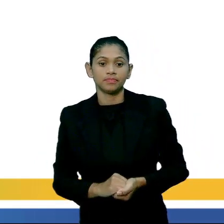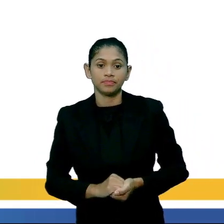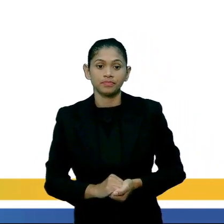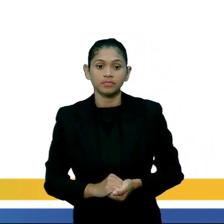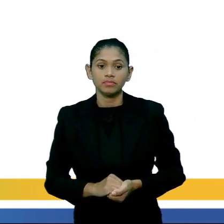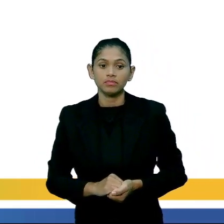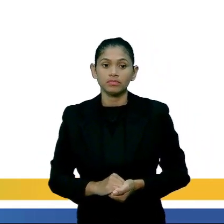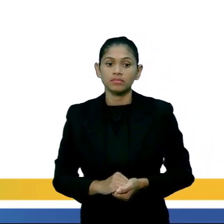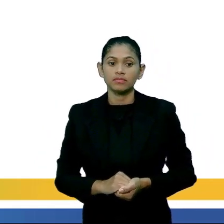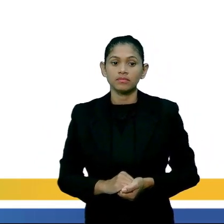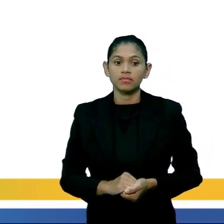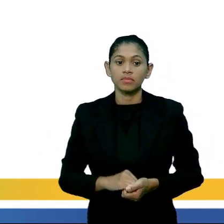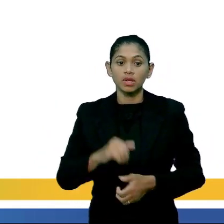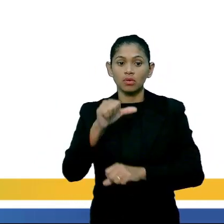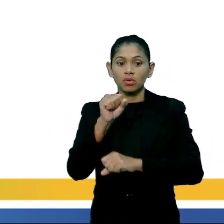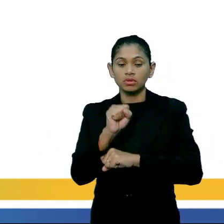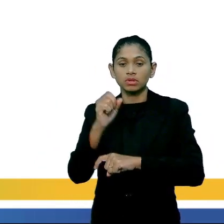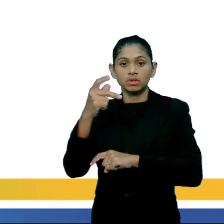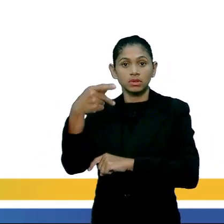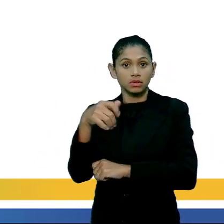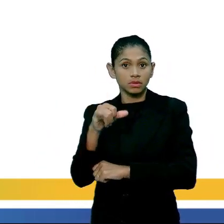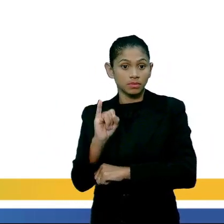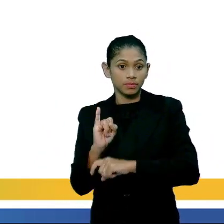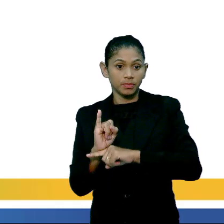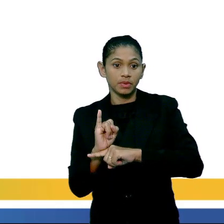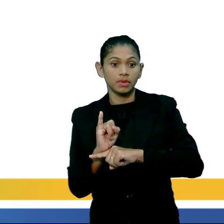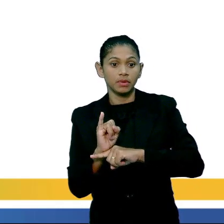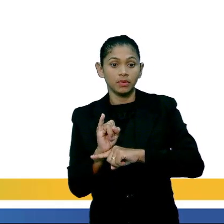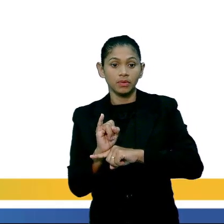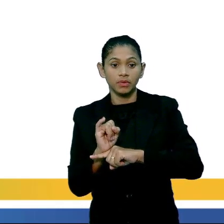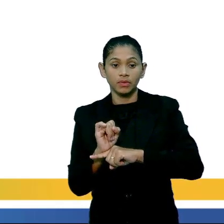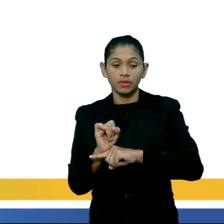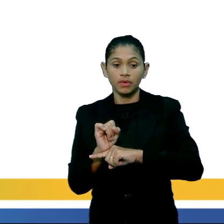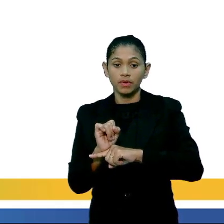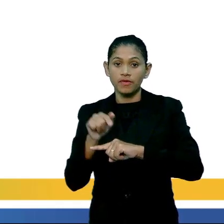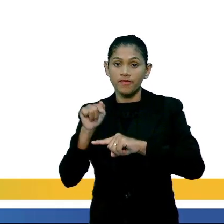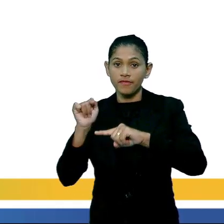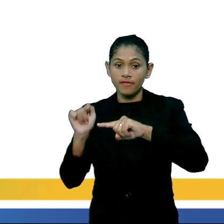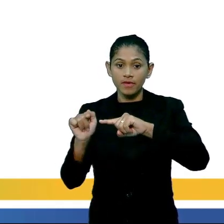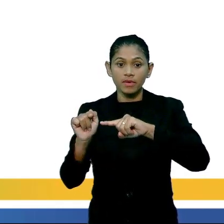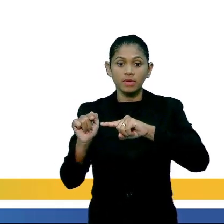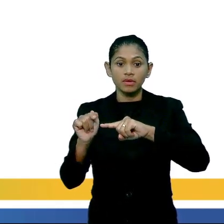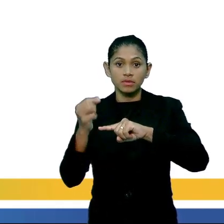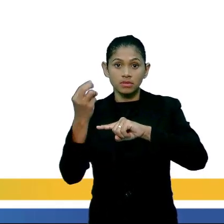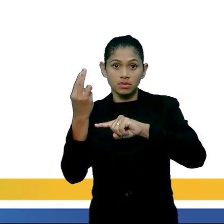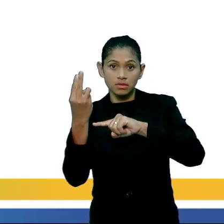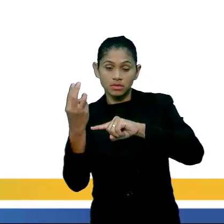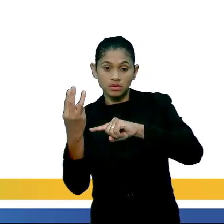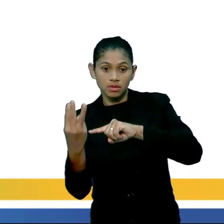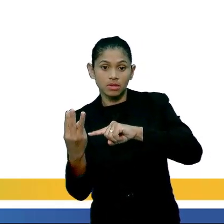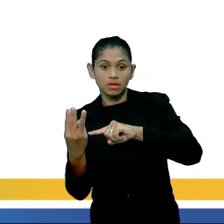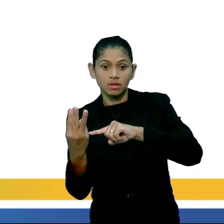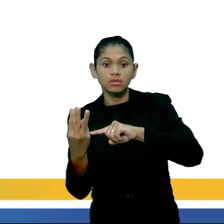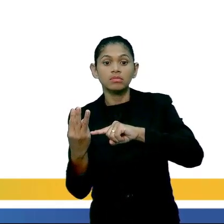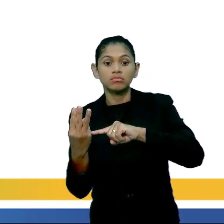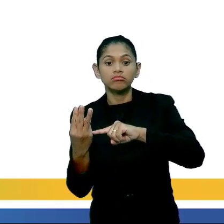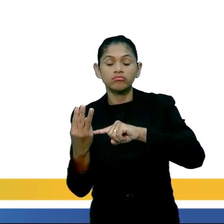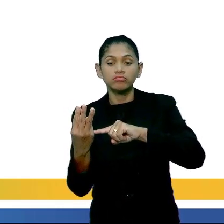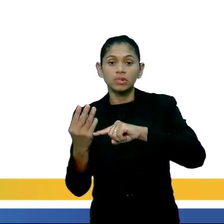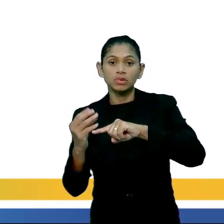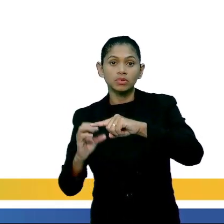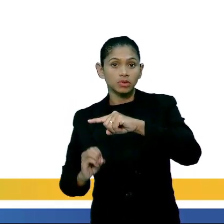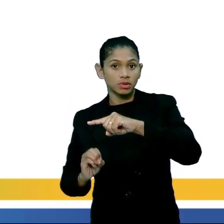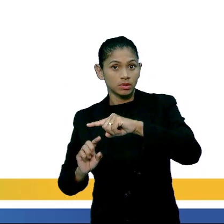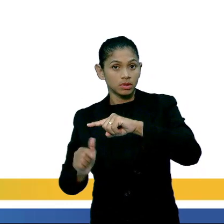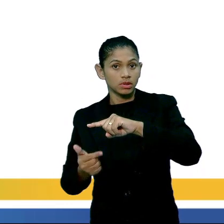800π vezes 3 sobre meio π. Eu vou cancelar o π em ambos